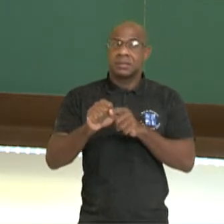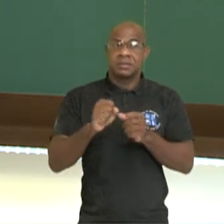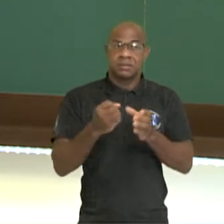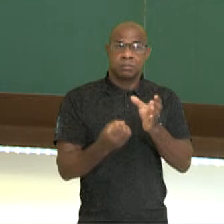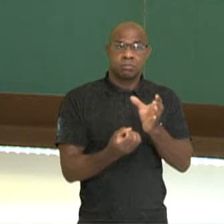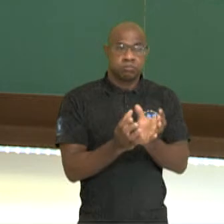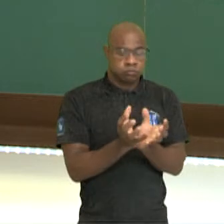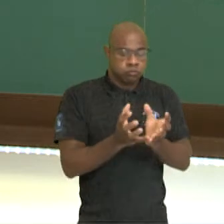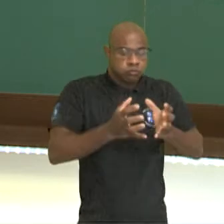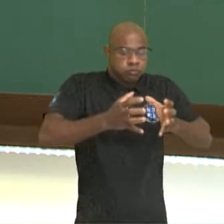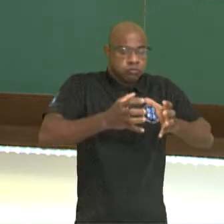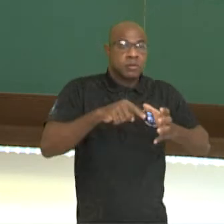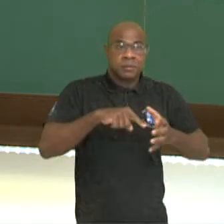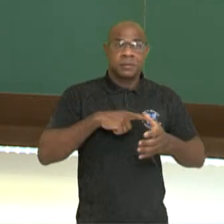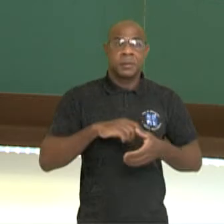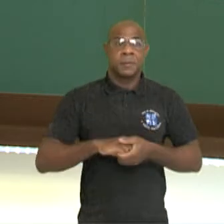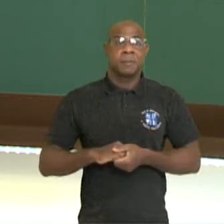situação.